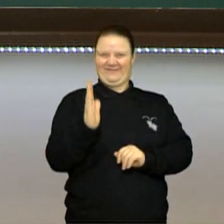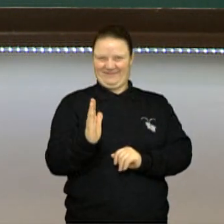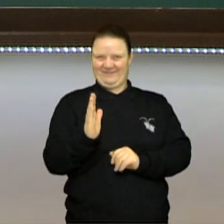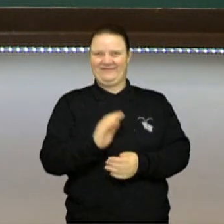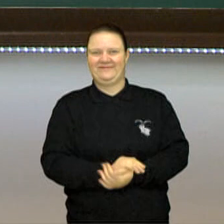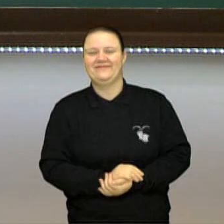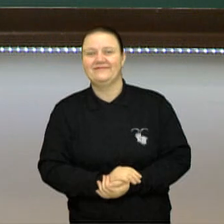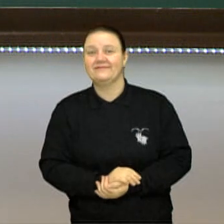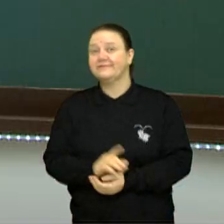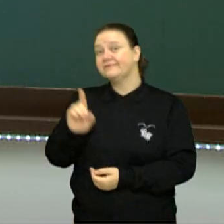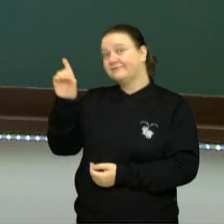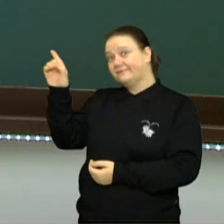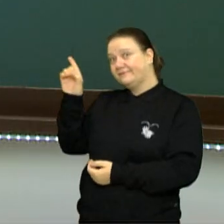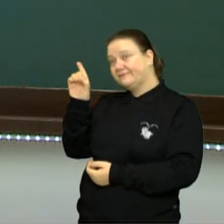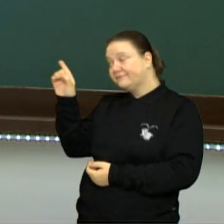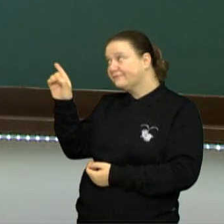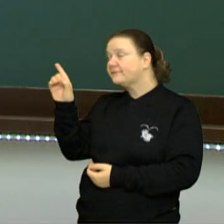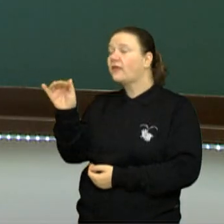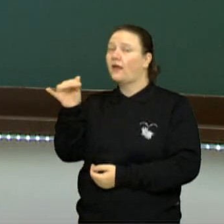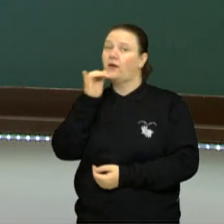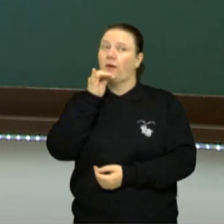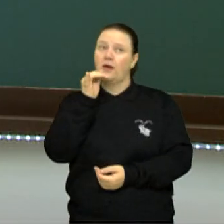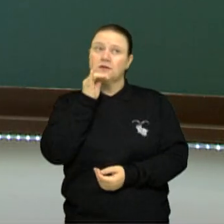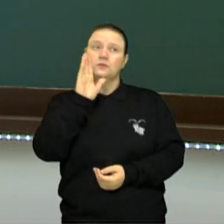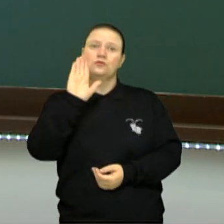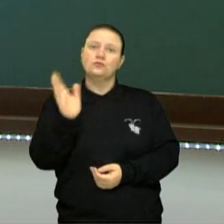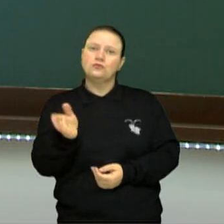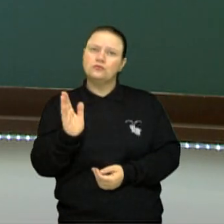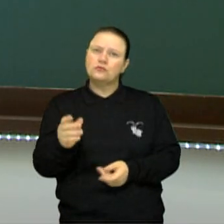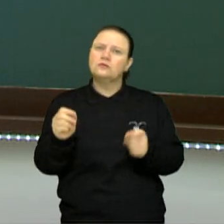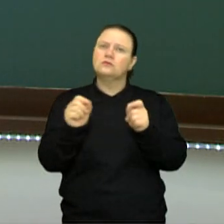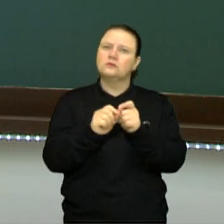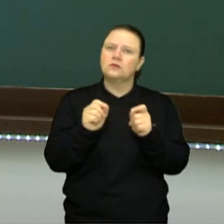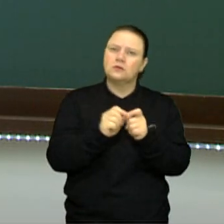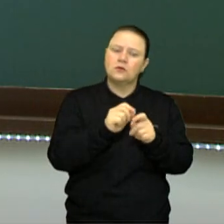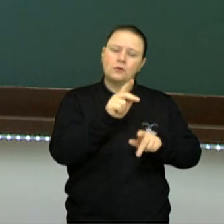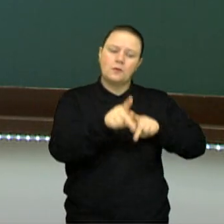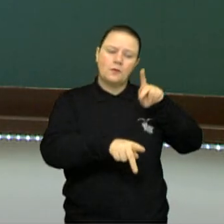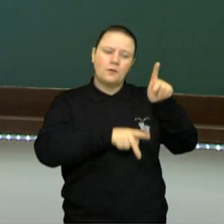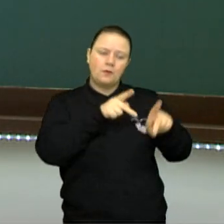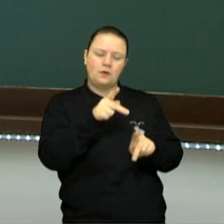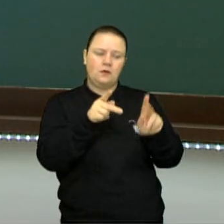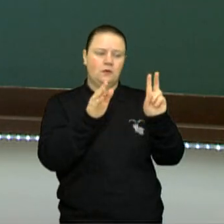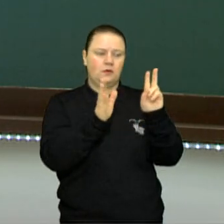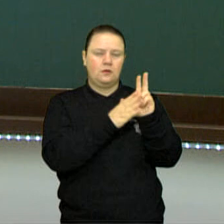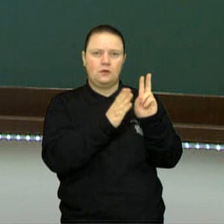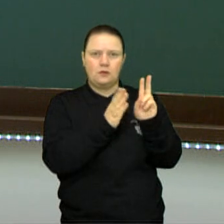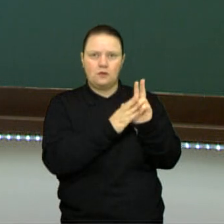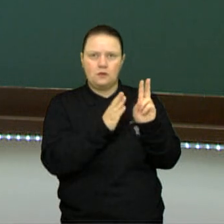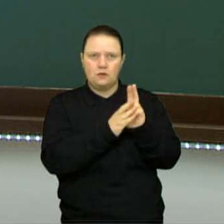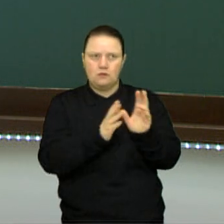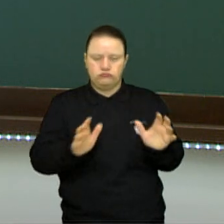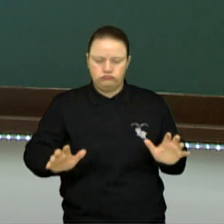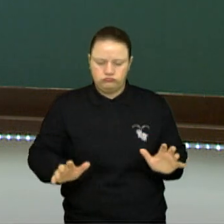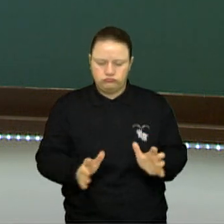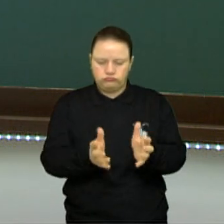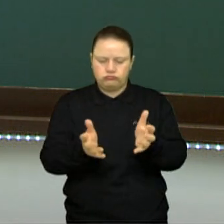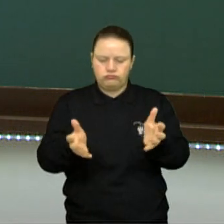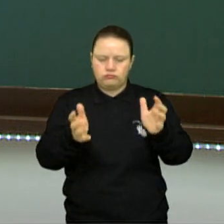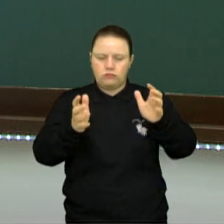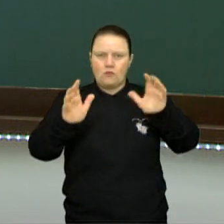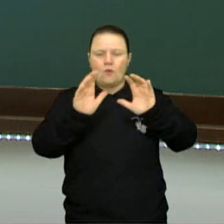Aqui um exemplo, né, da arte que já estava sendo feita aqui, né, pelos povos indígenas. Uma urna funerária de cerâmica da